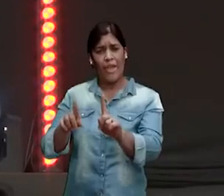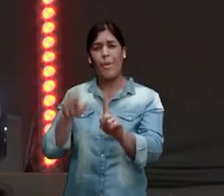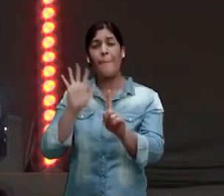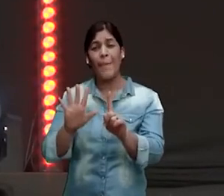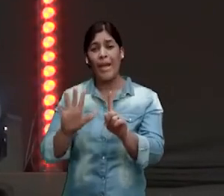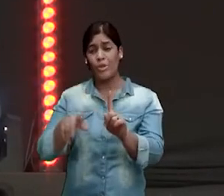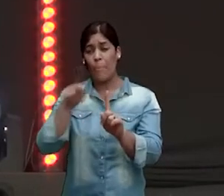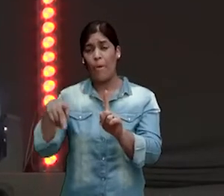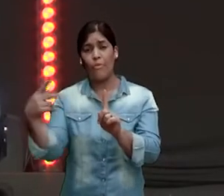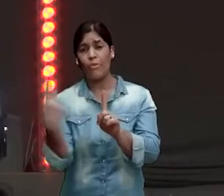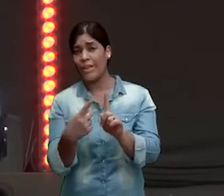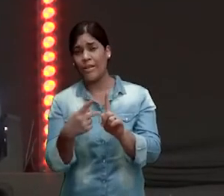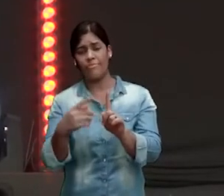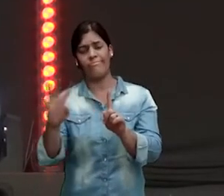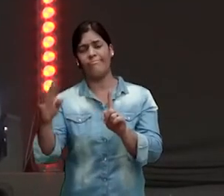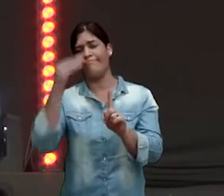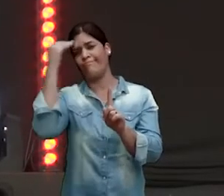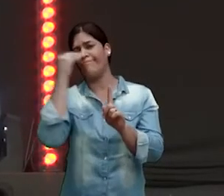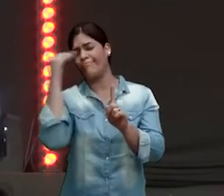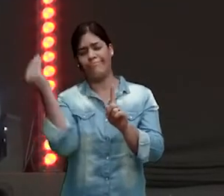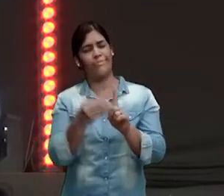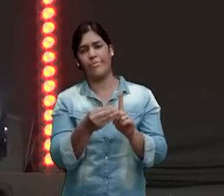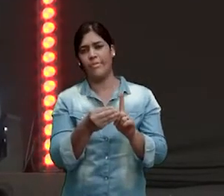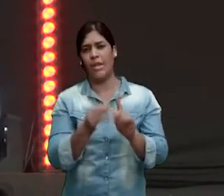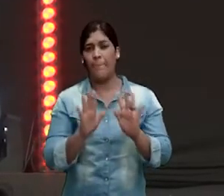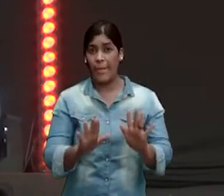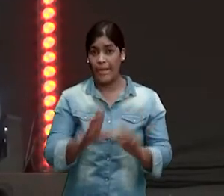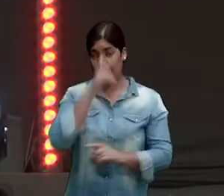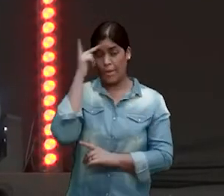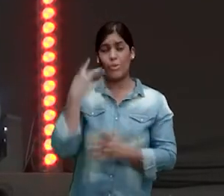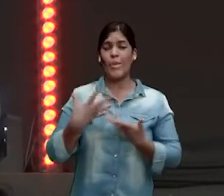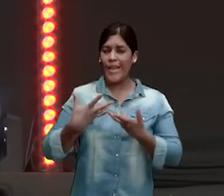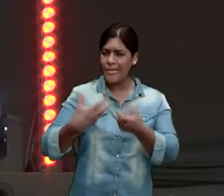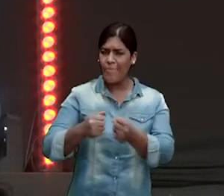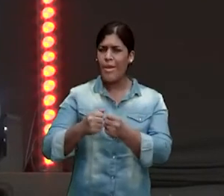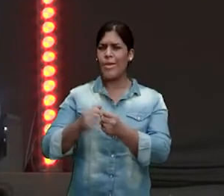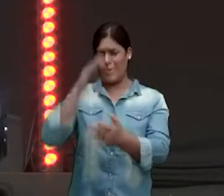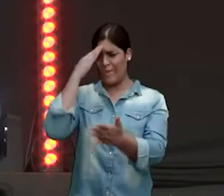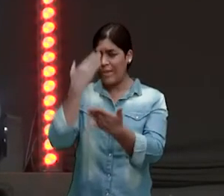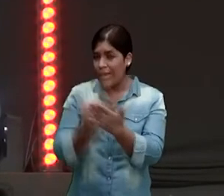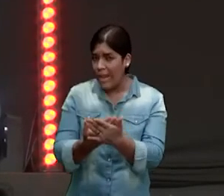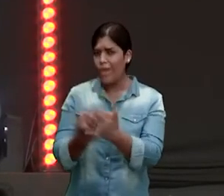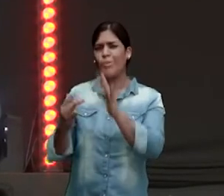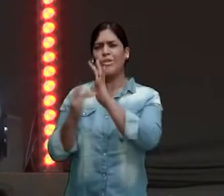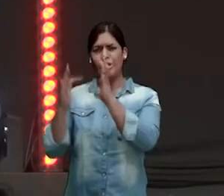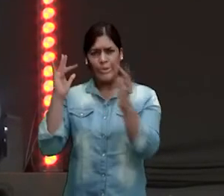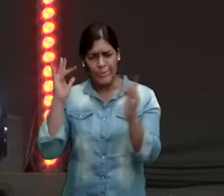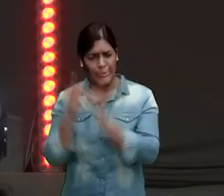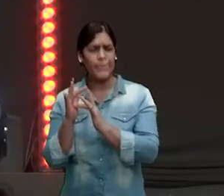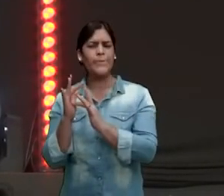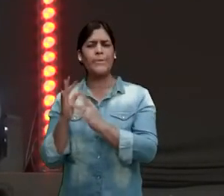receberam contudo aos que o receberam aos que creram em seu nome